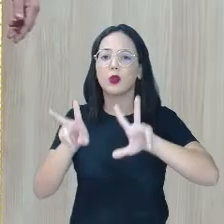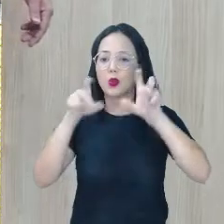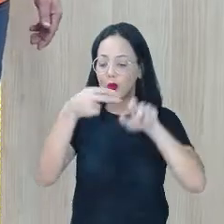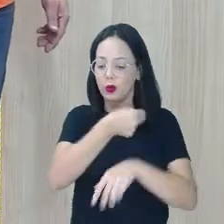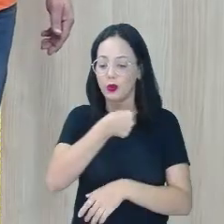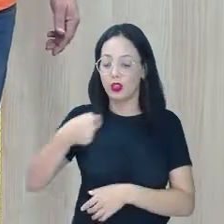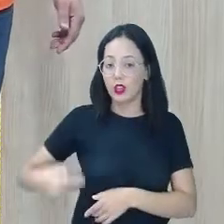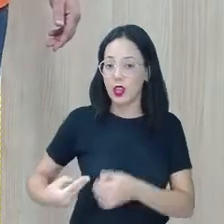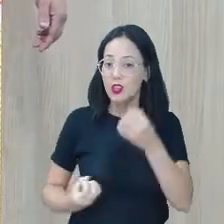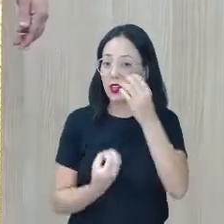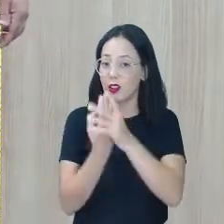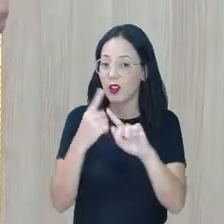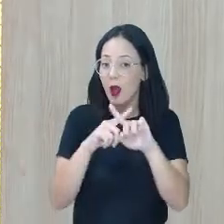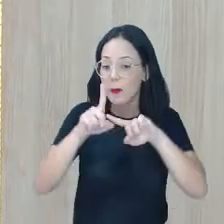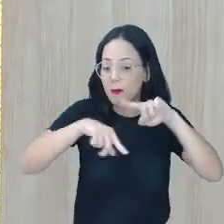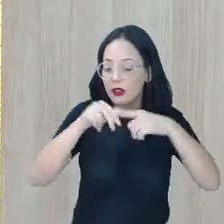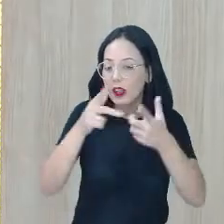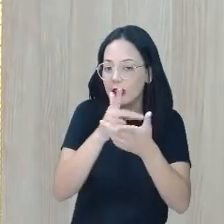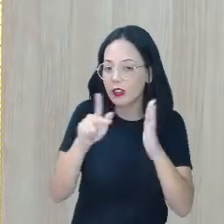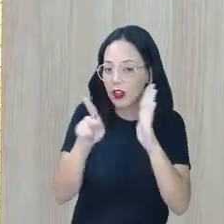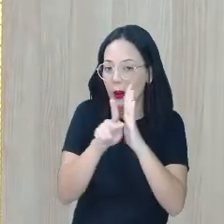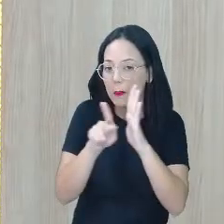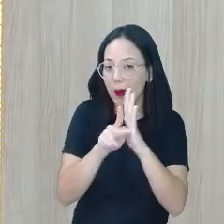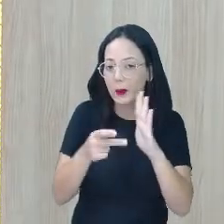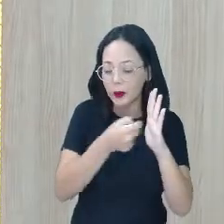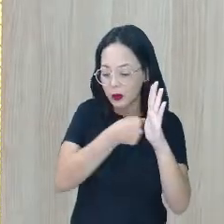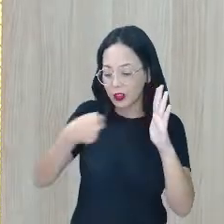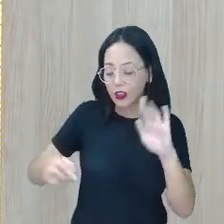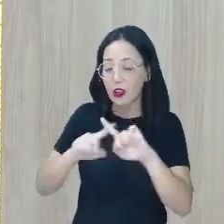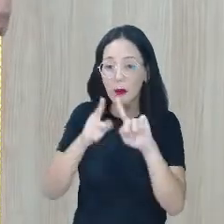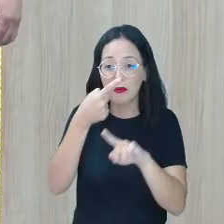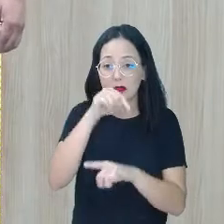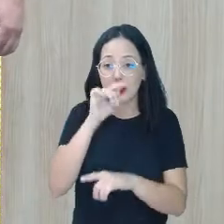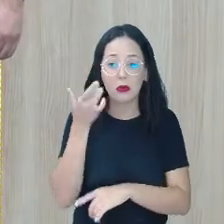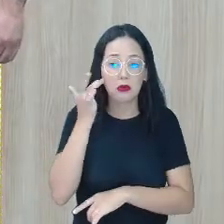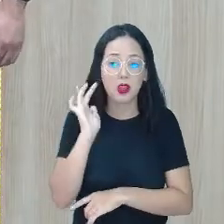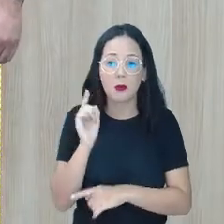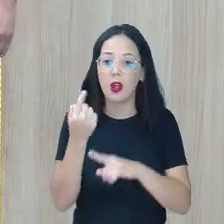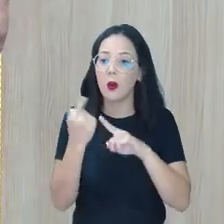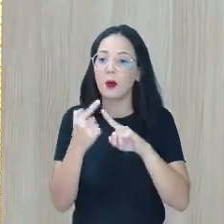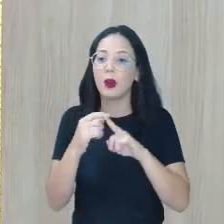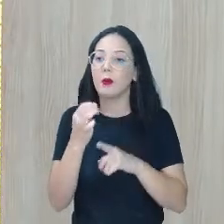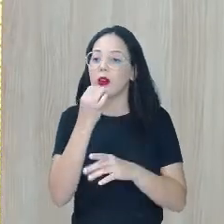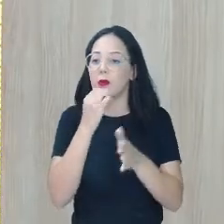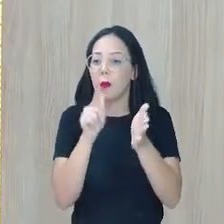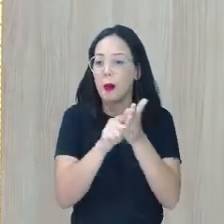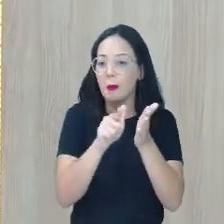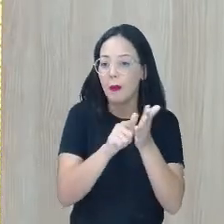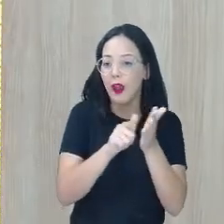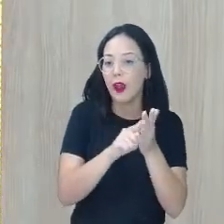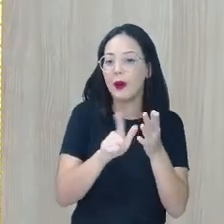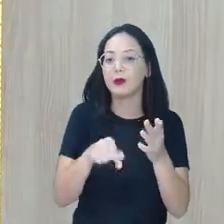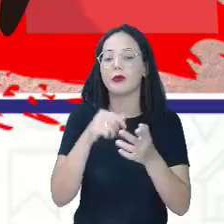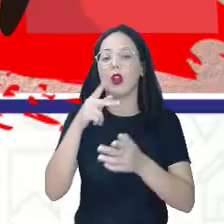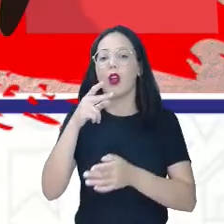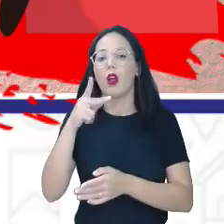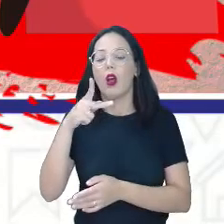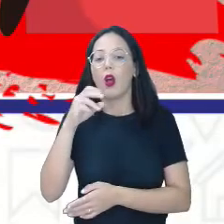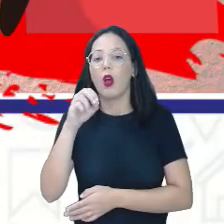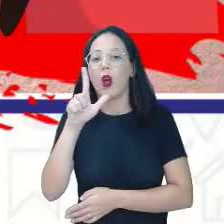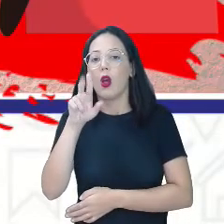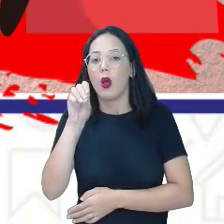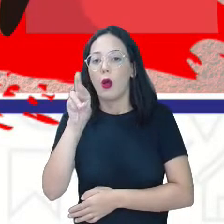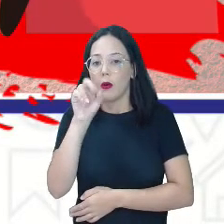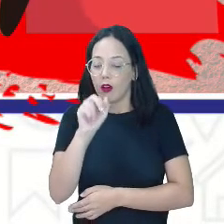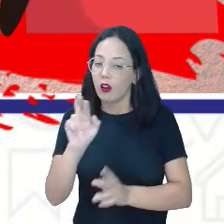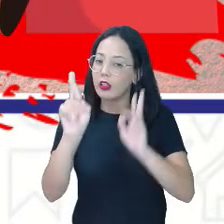que talvez você não sabia que eram invenções chinesas, como, por exemplo, o papel, a pólvora, né? Espero que ninguém